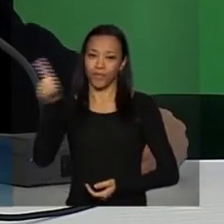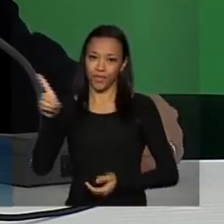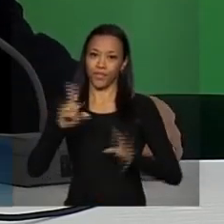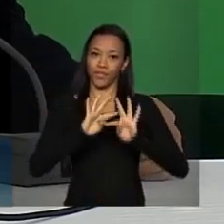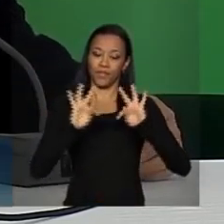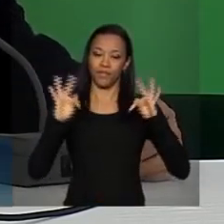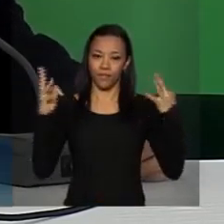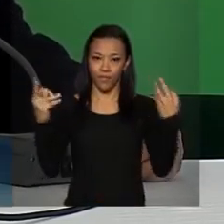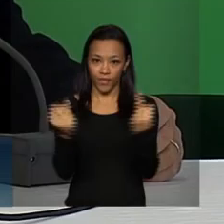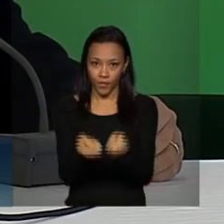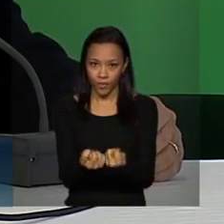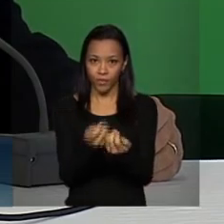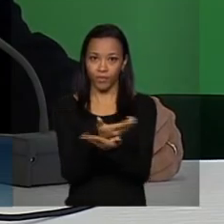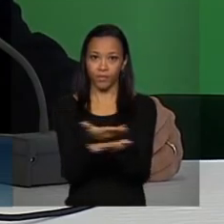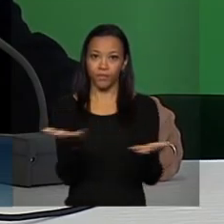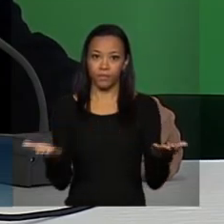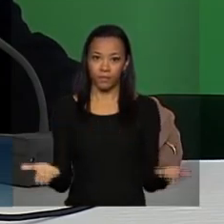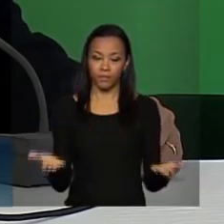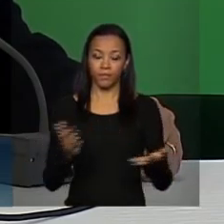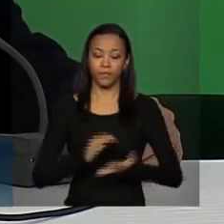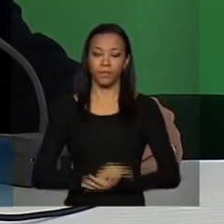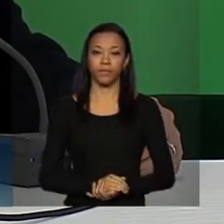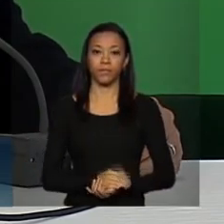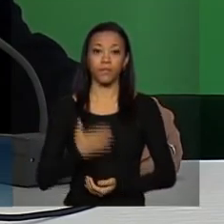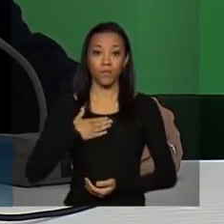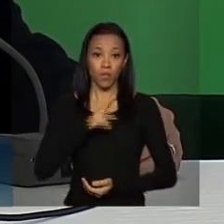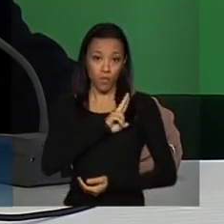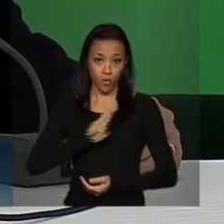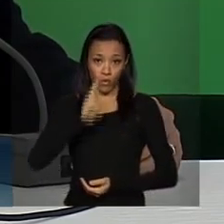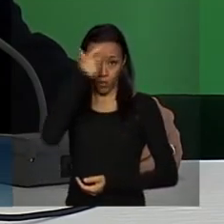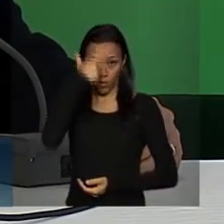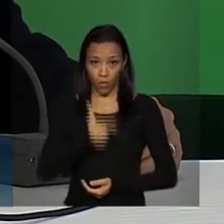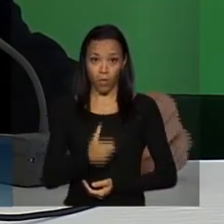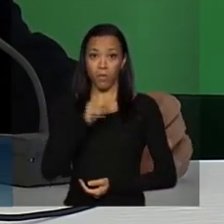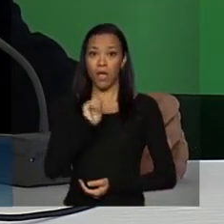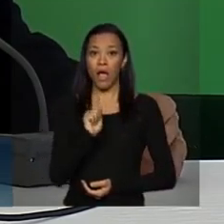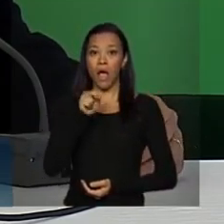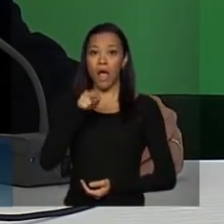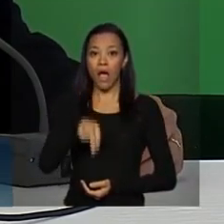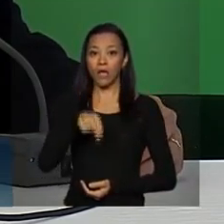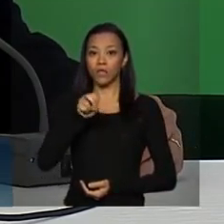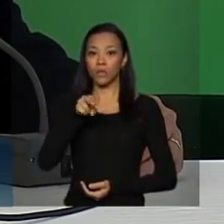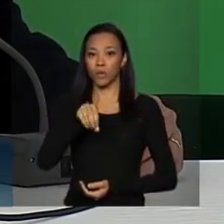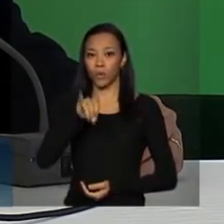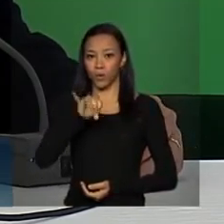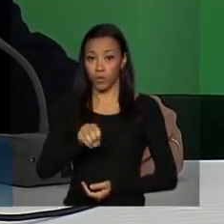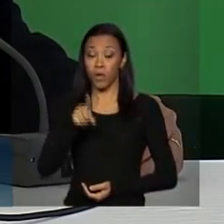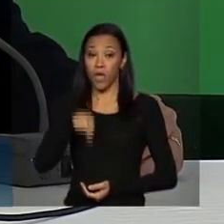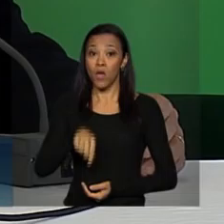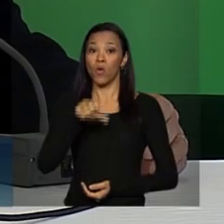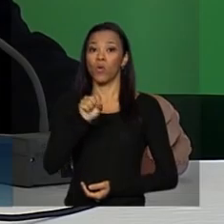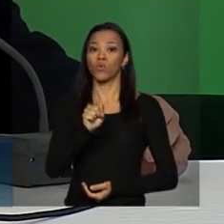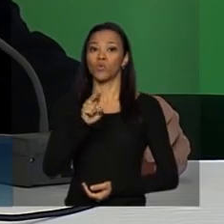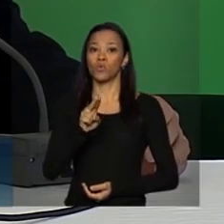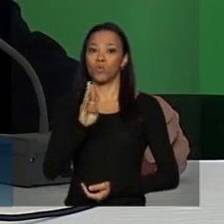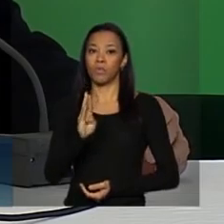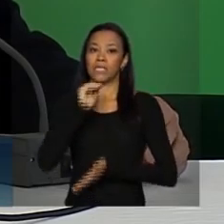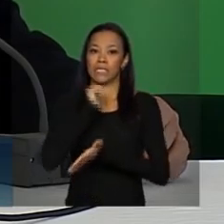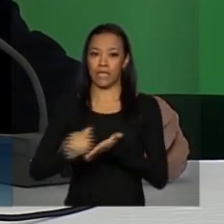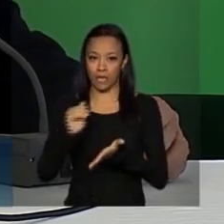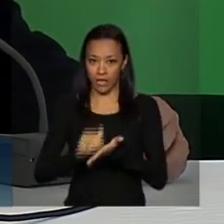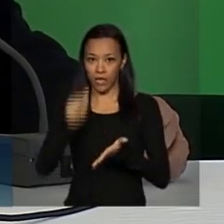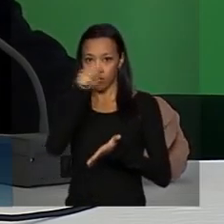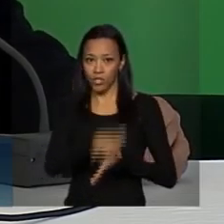Bom dia a todos e a todas. Meu nome é Antônio Simões, eu sou subsecretário-geral da América do Sul, Central e Caribe